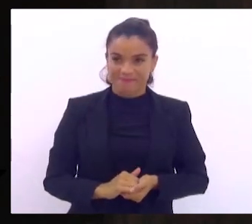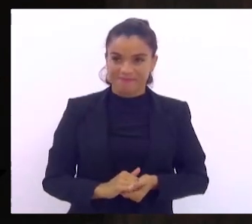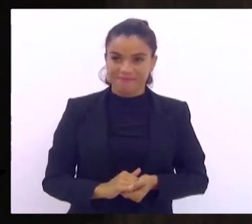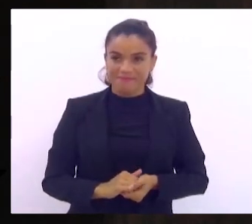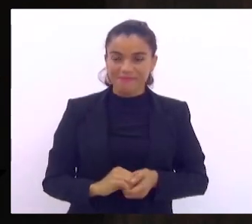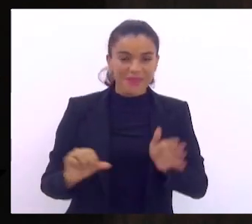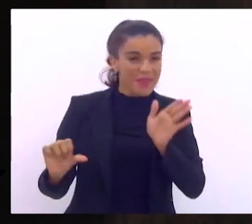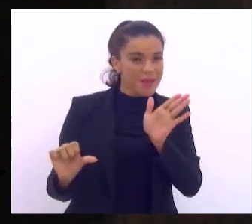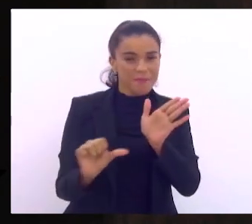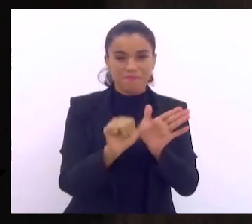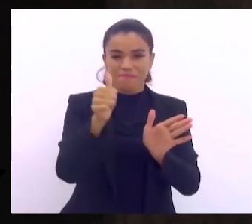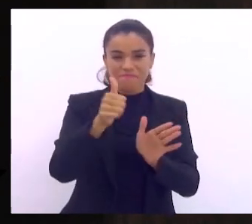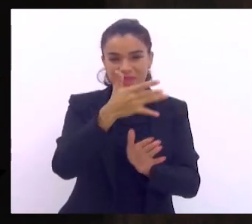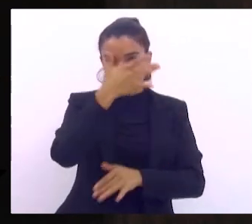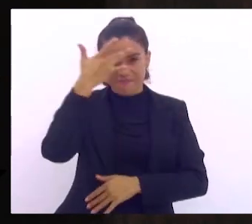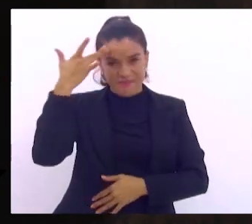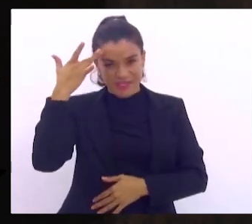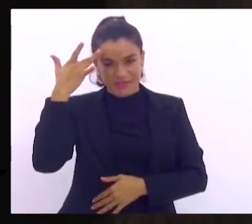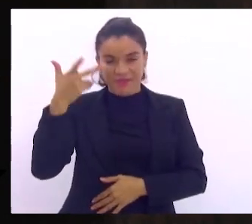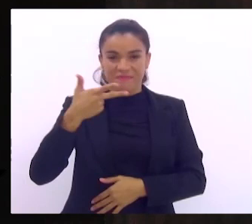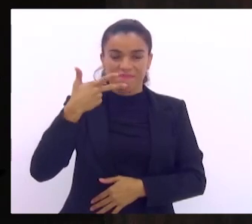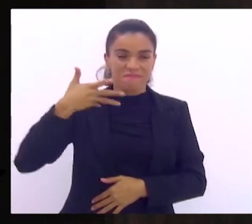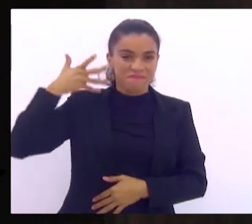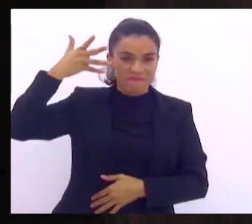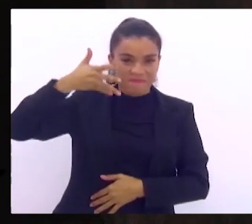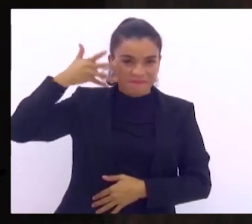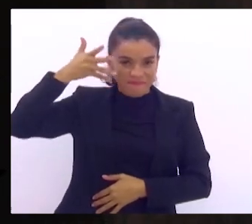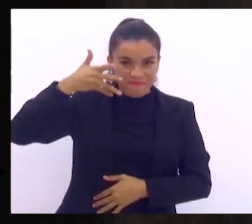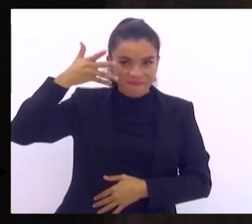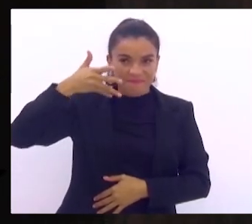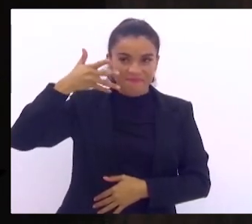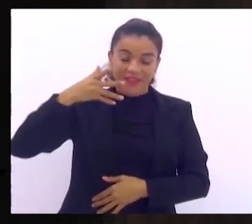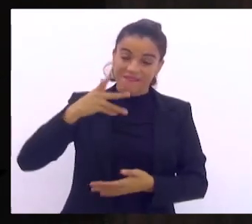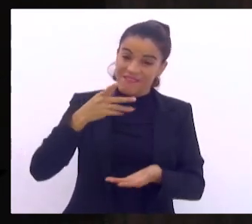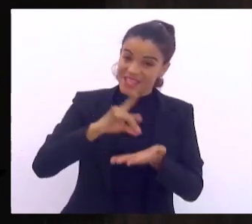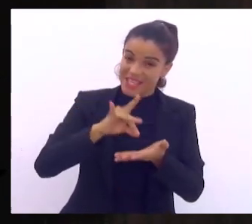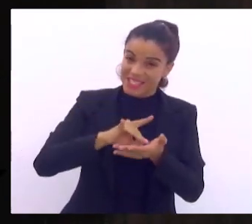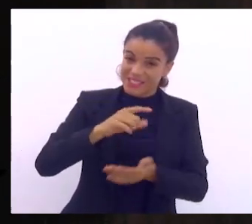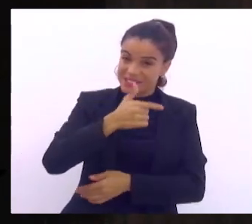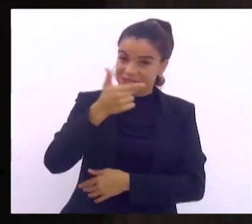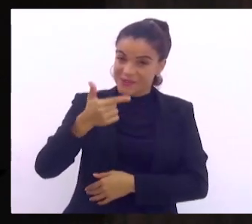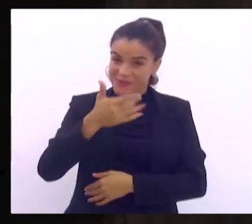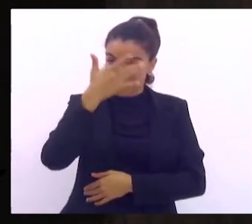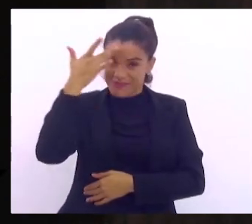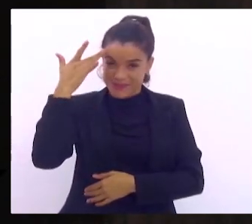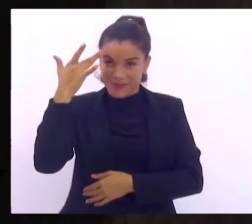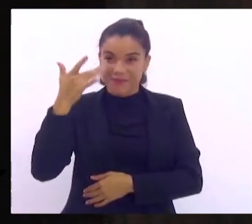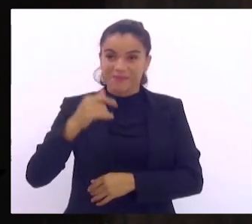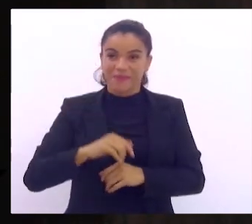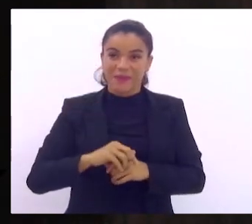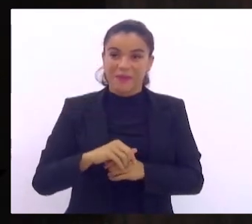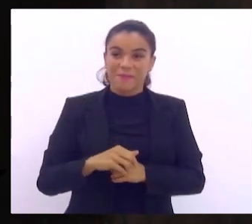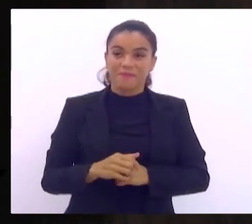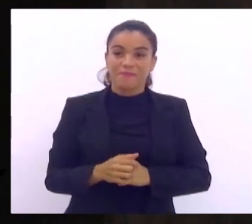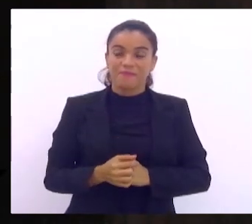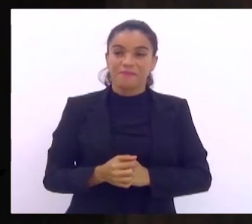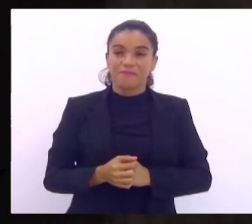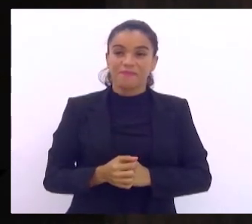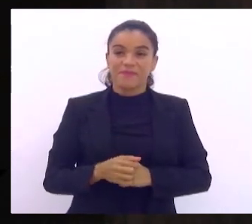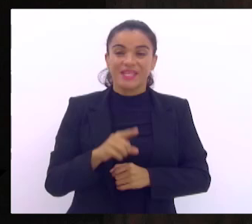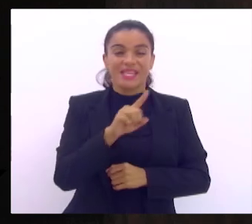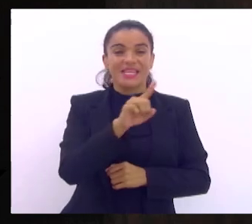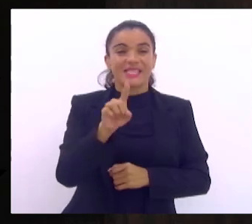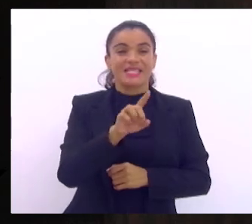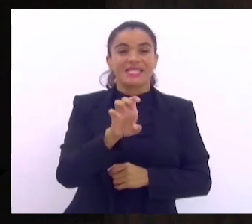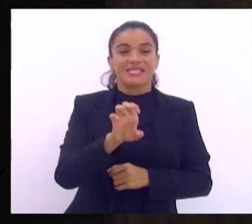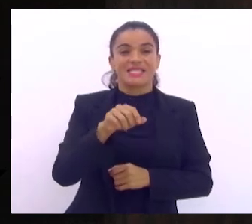A primeira pessoa que falou aqui, a segunda, na verdade, primeiro foi o Carlinhos BNH, o Zequinha Barbosa